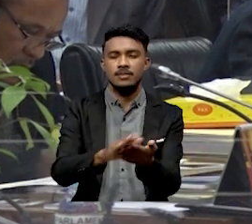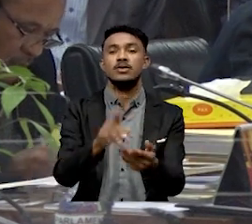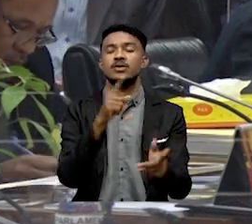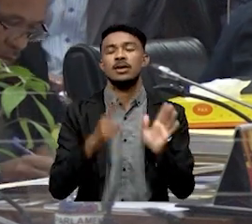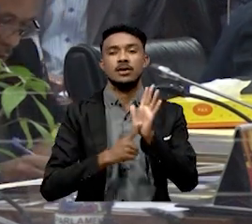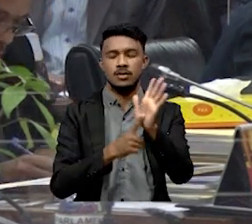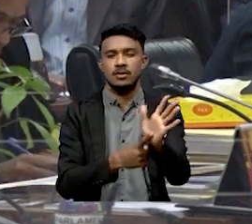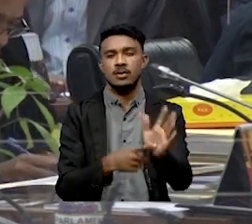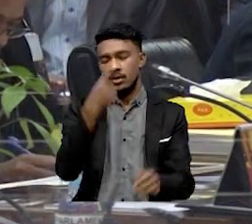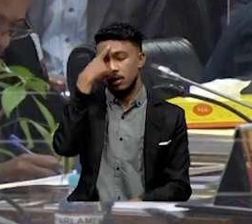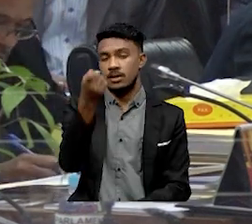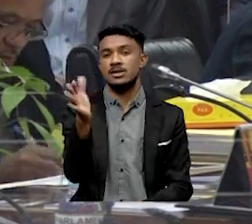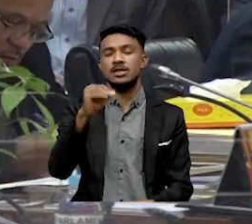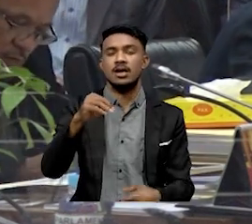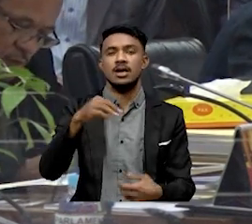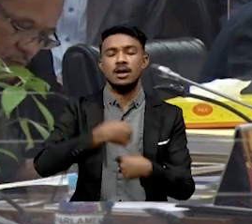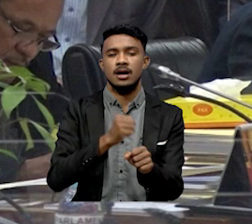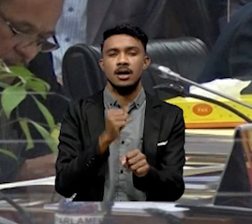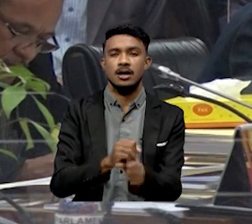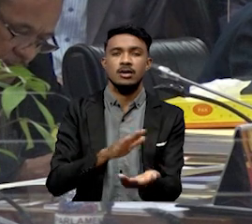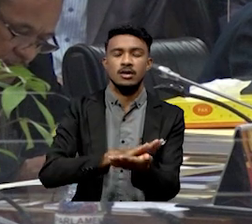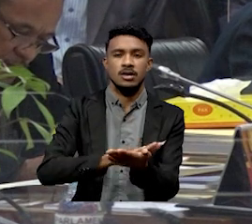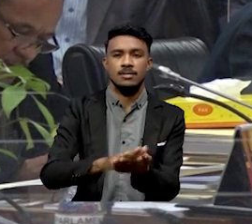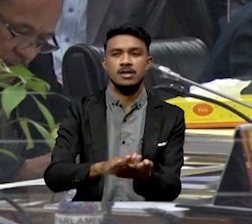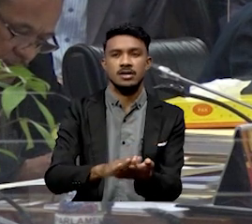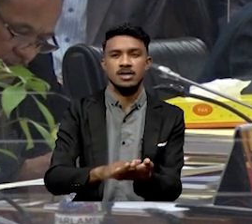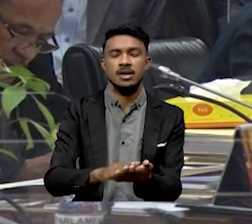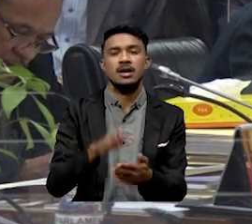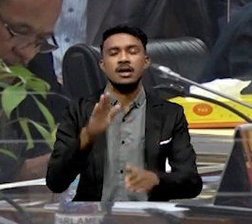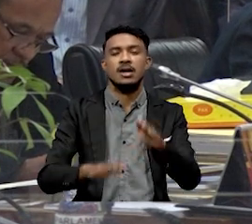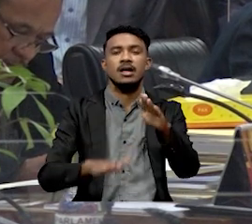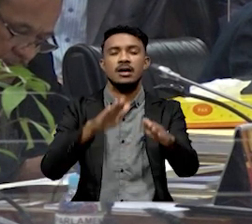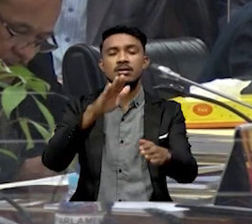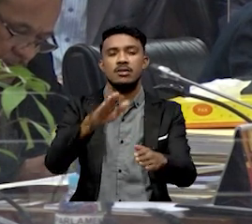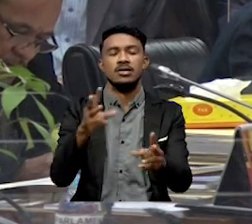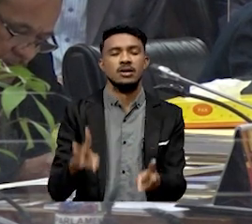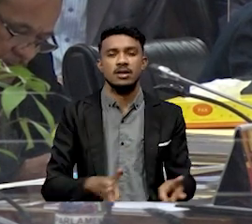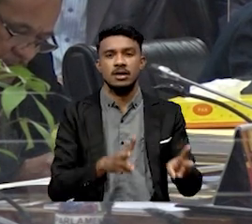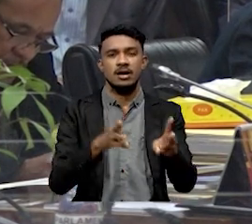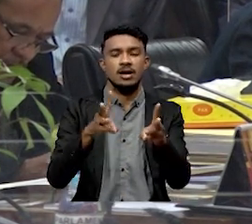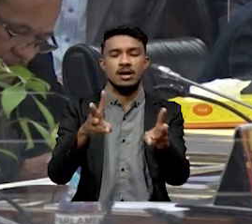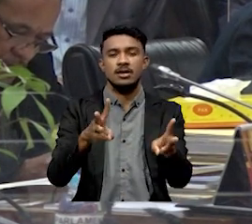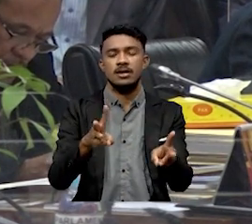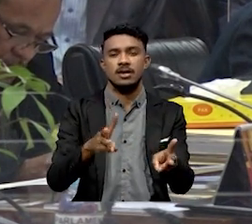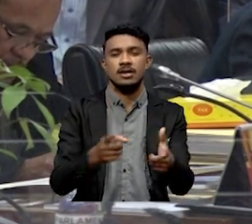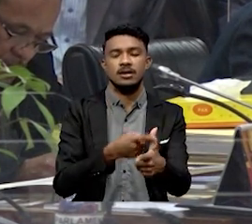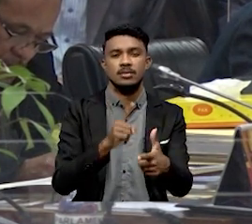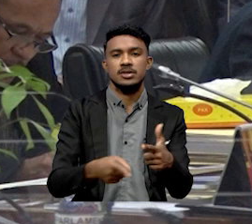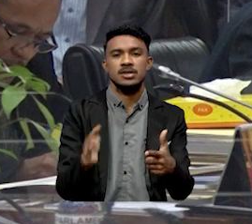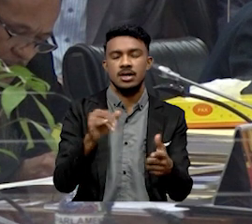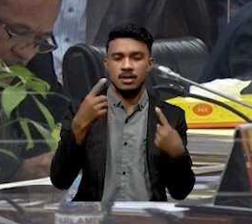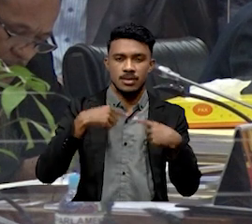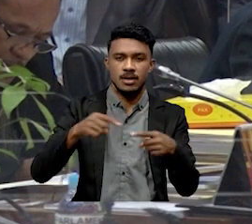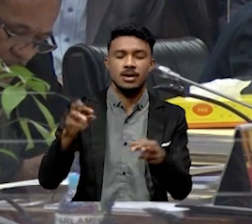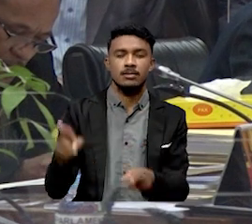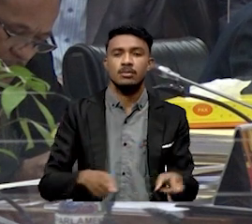Tamba, se raba halo limpeza, lore e daqui lá serviço, limpeza, mas lá o tu e rei te dá lá. Depois da la ruma se tu falei tu se mota ne la